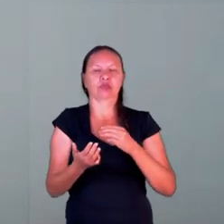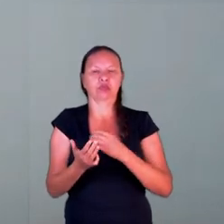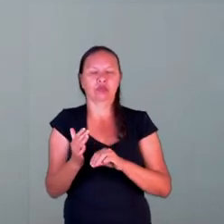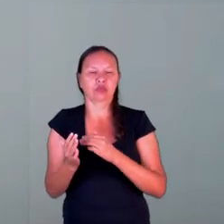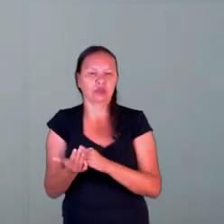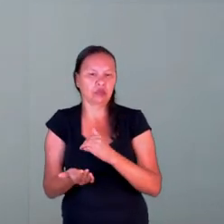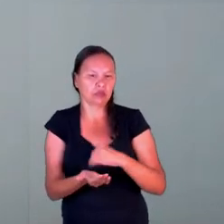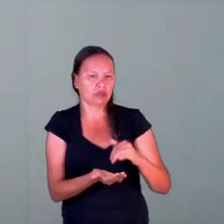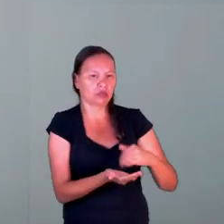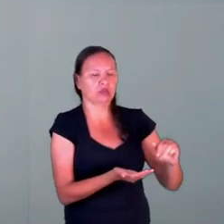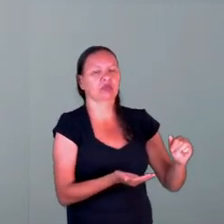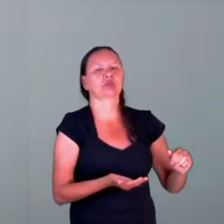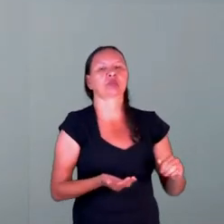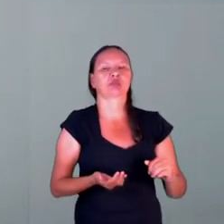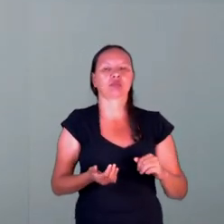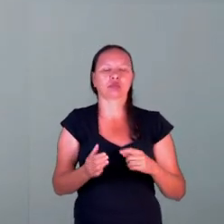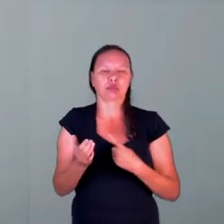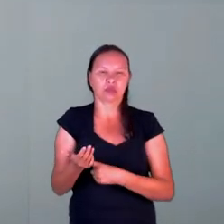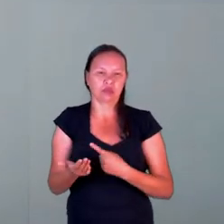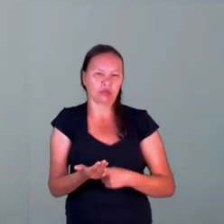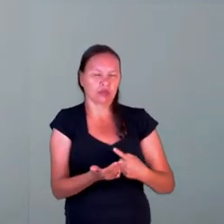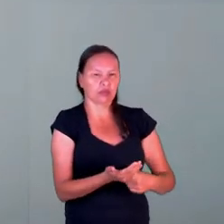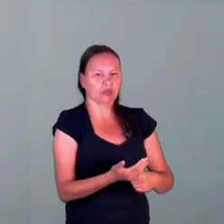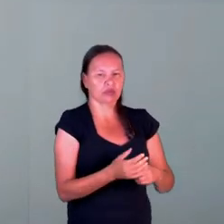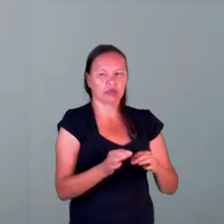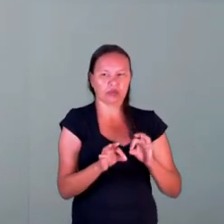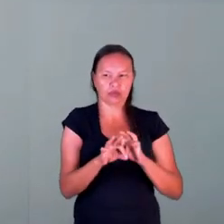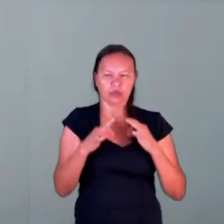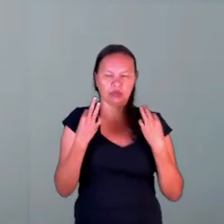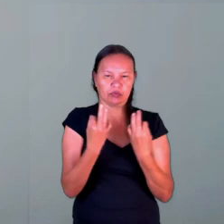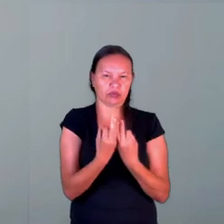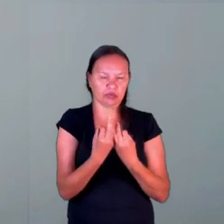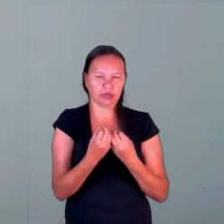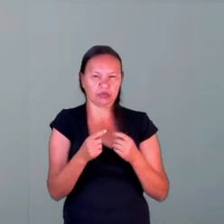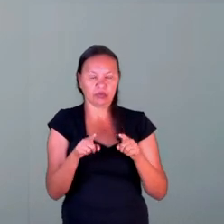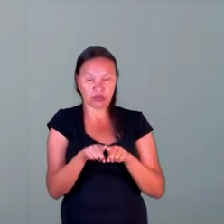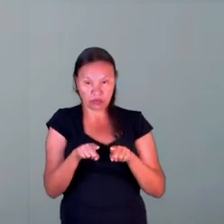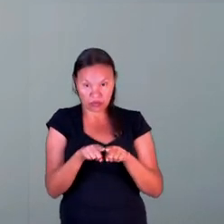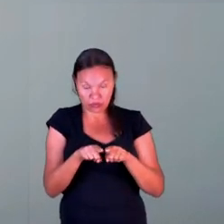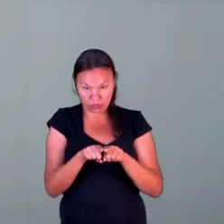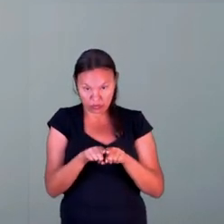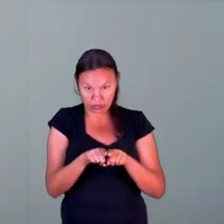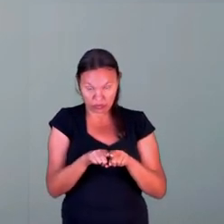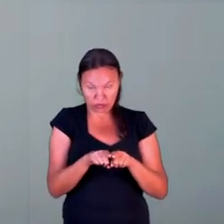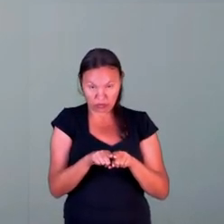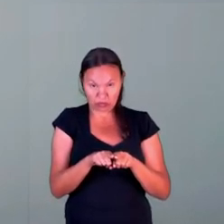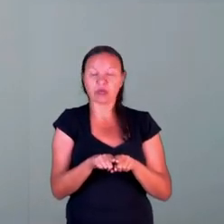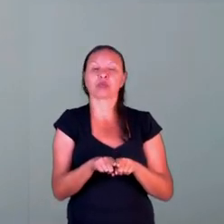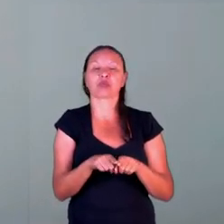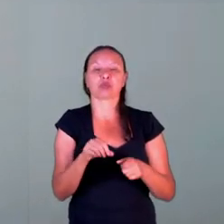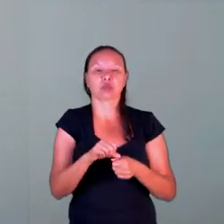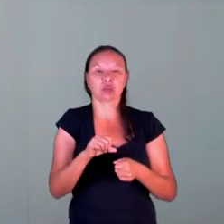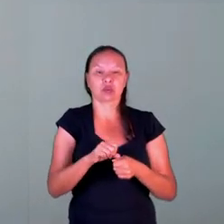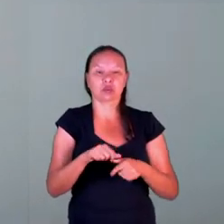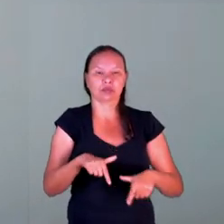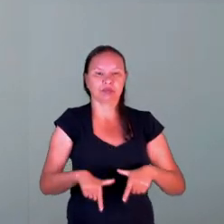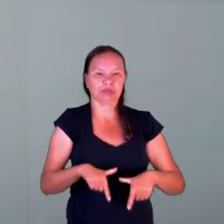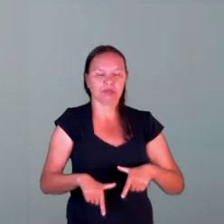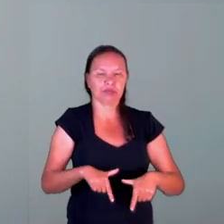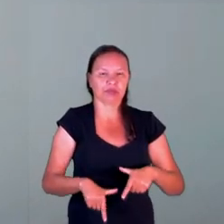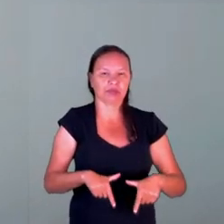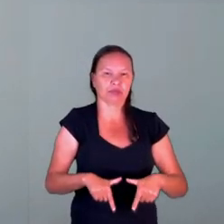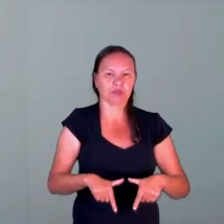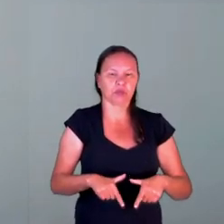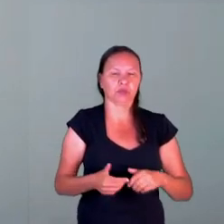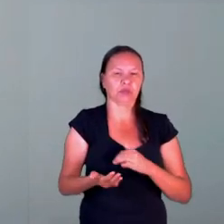e outras assim são muito mais adequados para esses pequenos né E então e você vai ter um Lobby muito grande então é necessário trabalhar isso não só comos poes